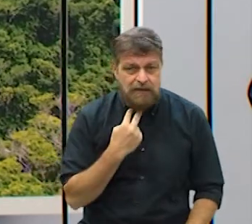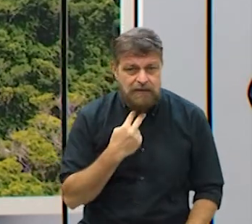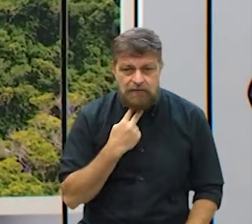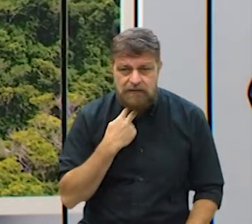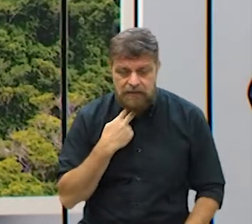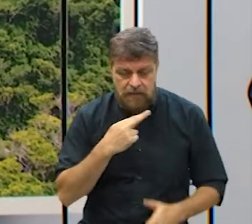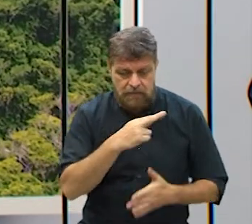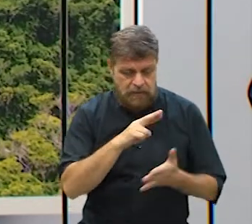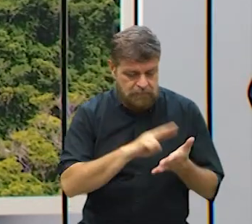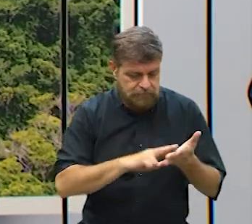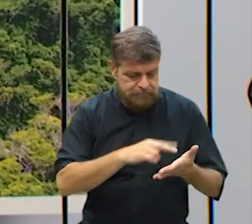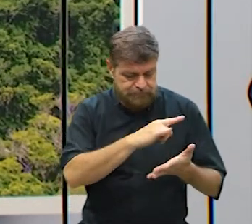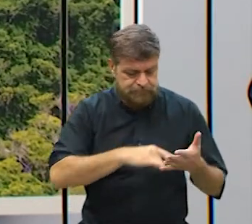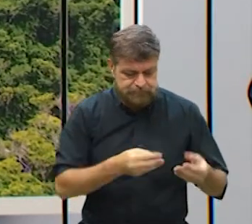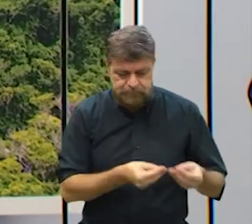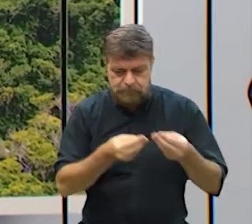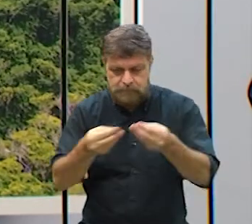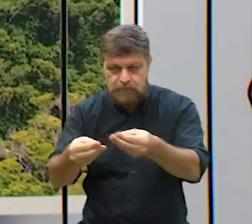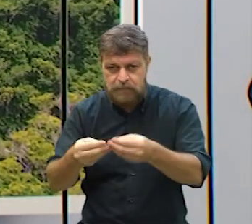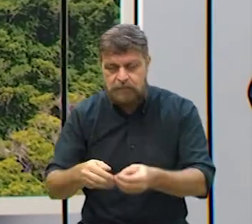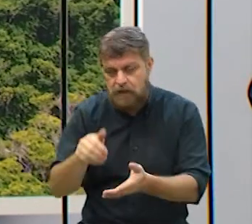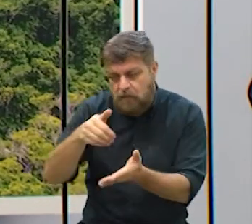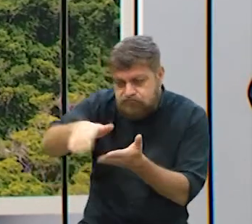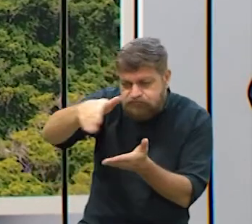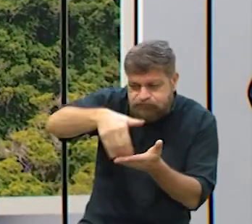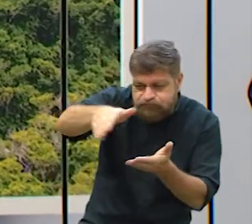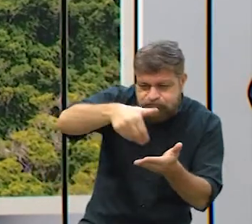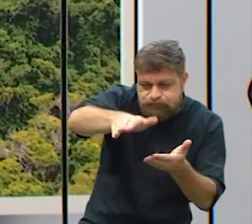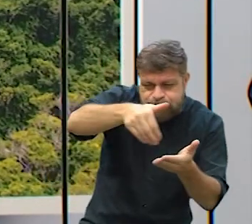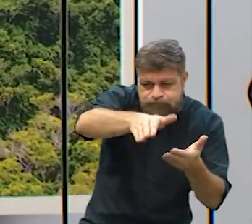ter a regularização, iam cair fora.